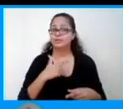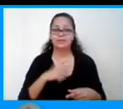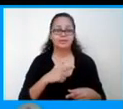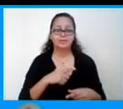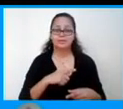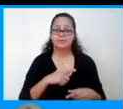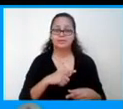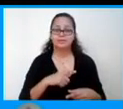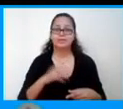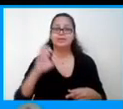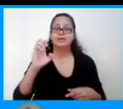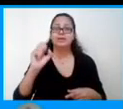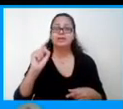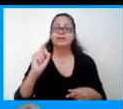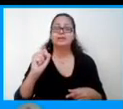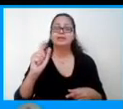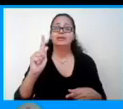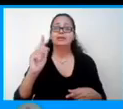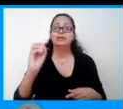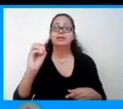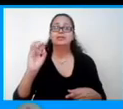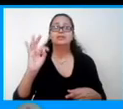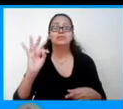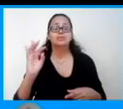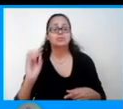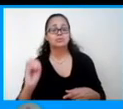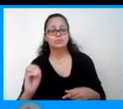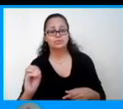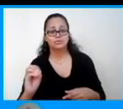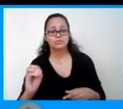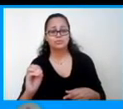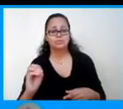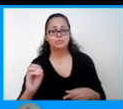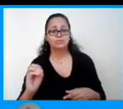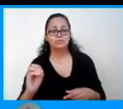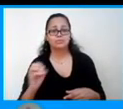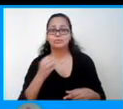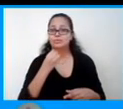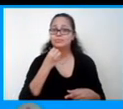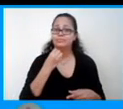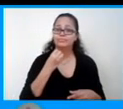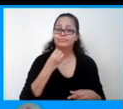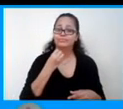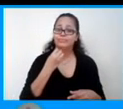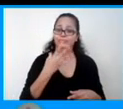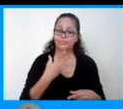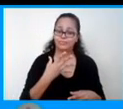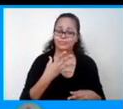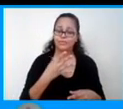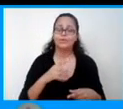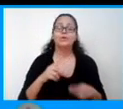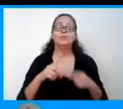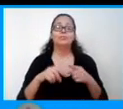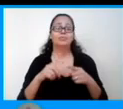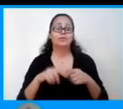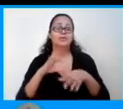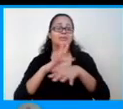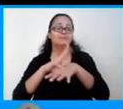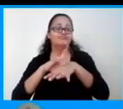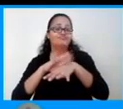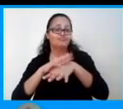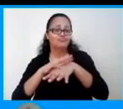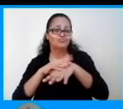enchente desses rios, a água contaminada, ao invadir as residências e as ruas, trazem aí doenças para as populações que têm contato com